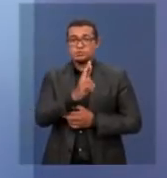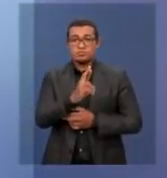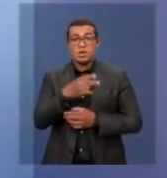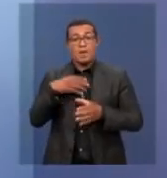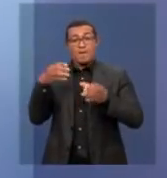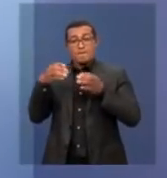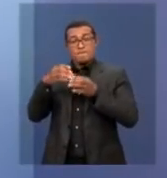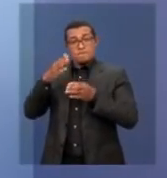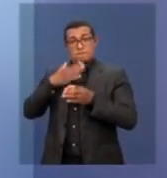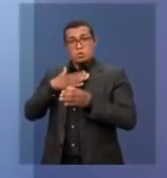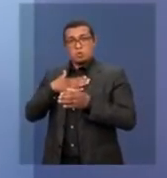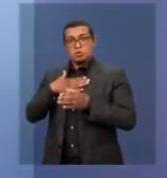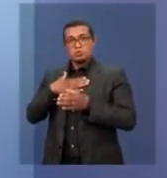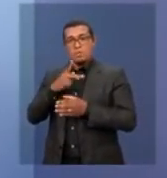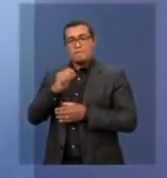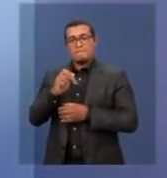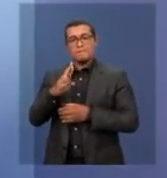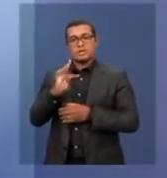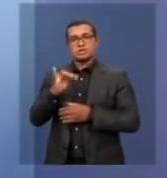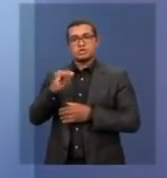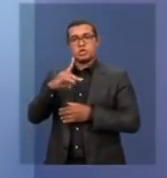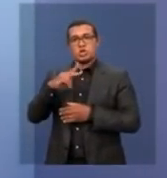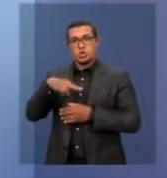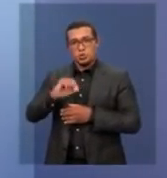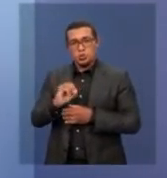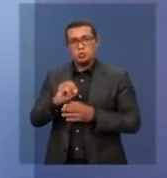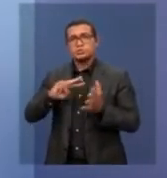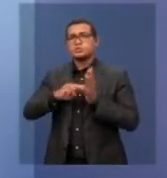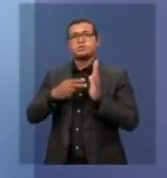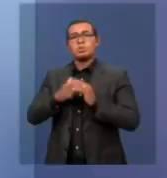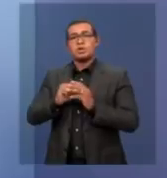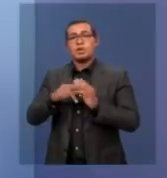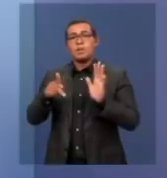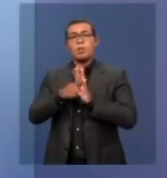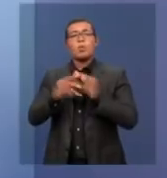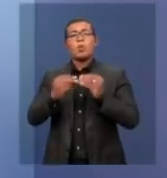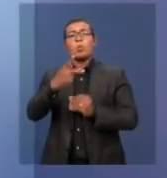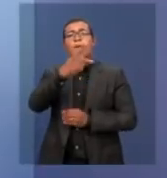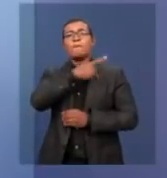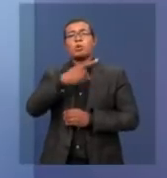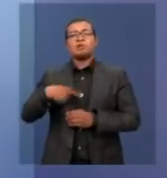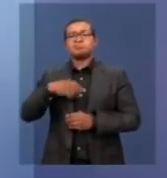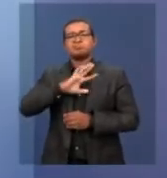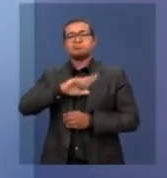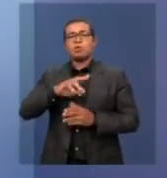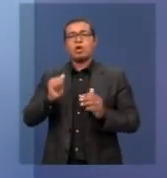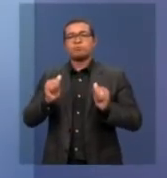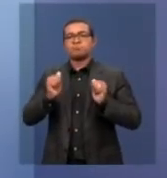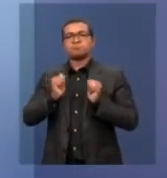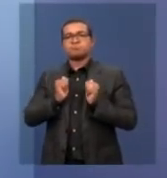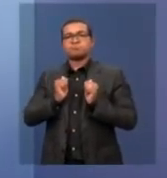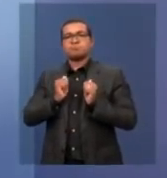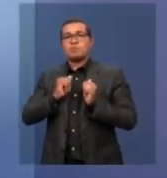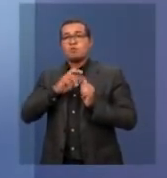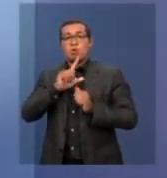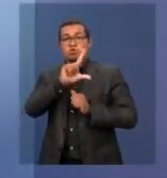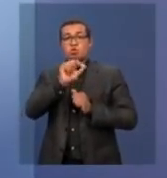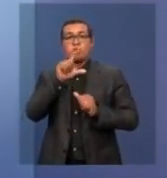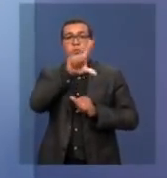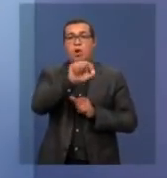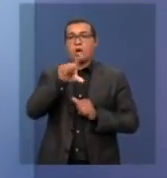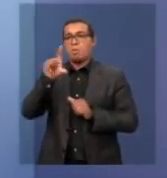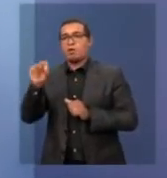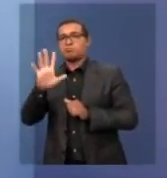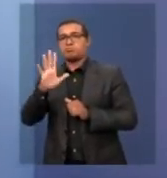de ficar neutro na política nacional eu tomei uma decisão então na